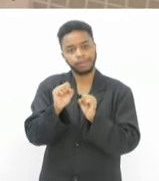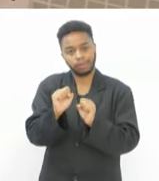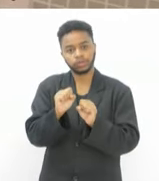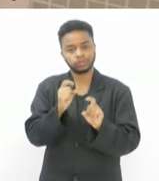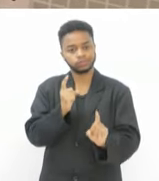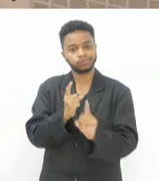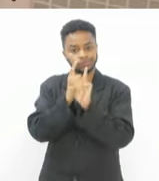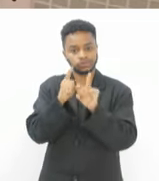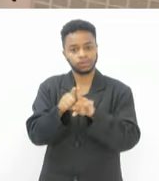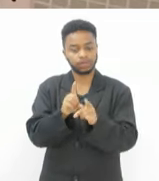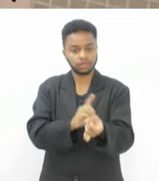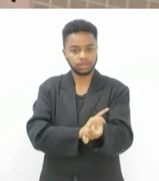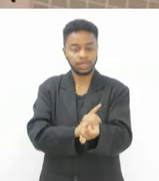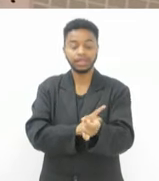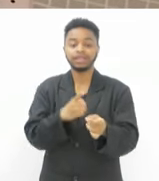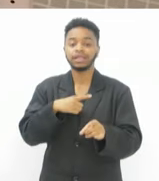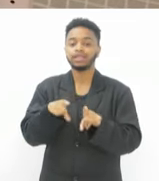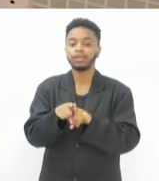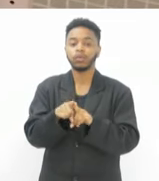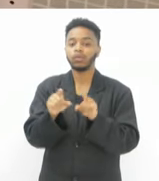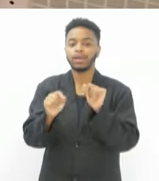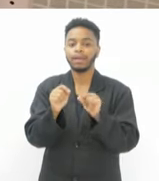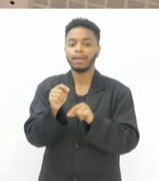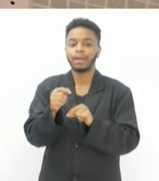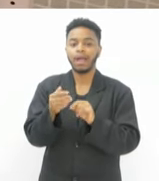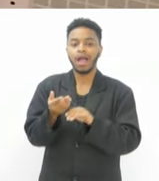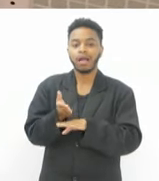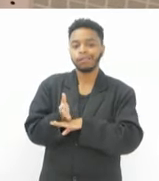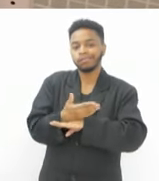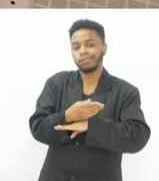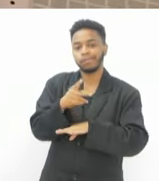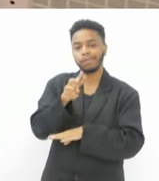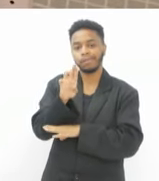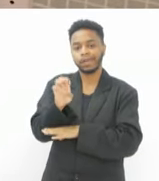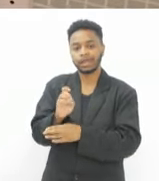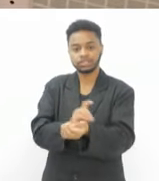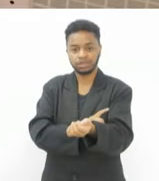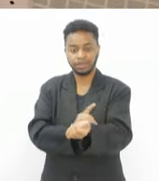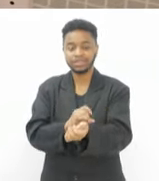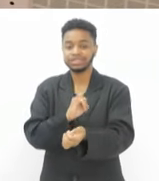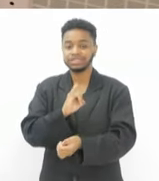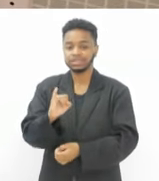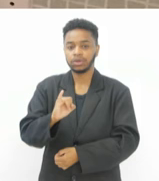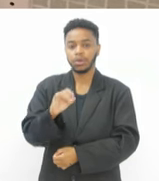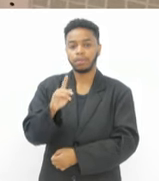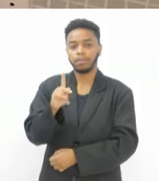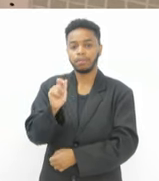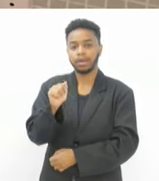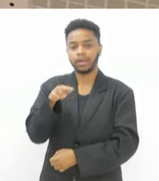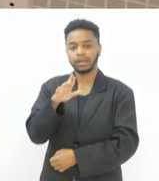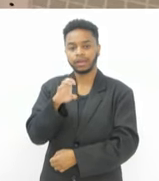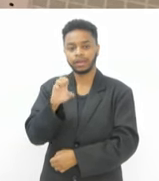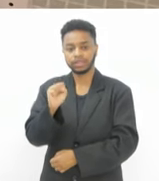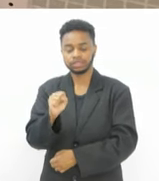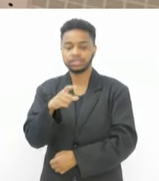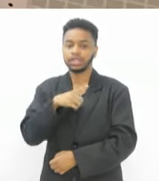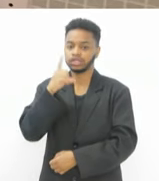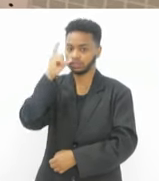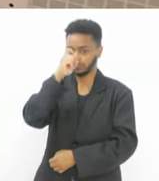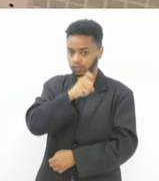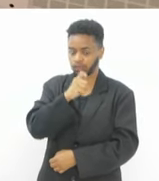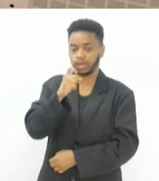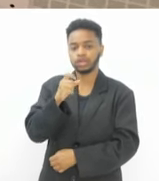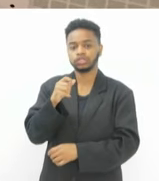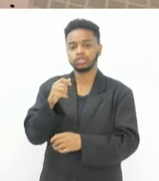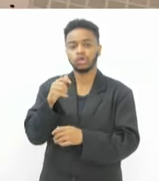uma condição em que o pâncreas já está começando a ter dificuldade de metabolizar os carboidratos e que você